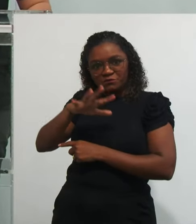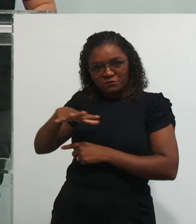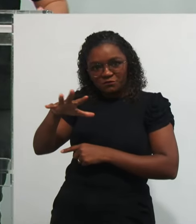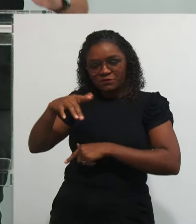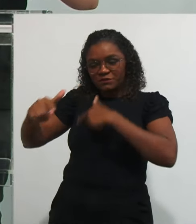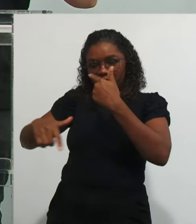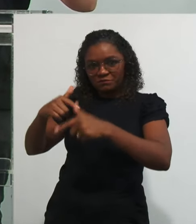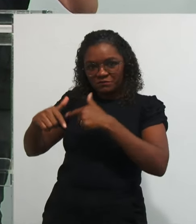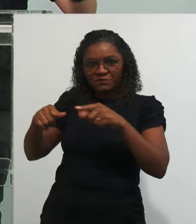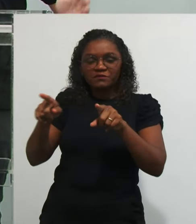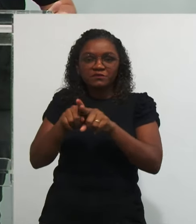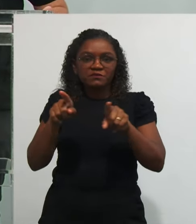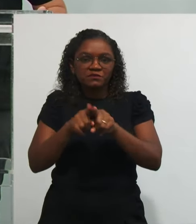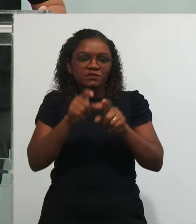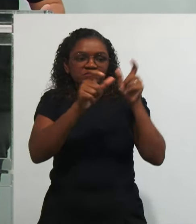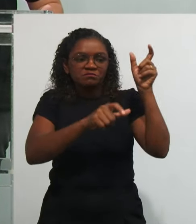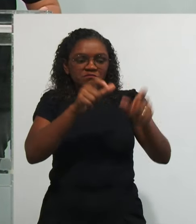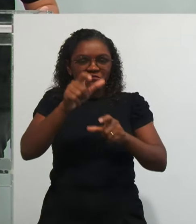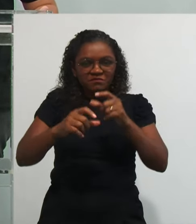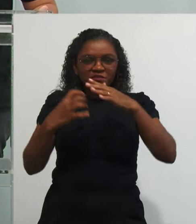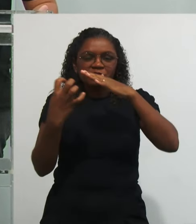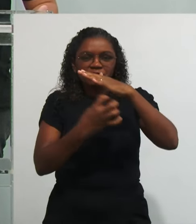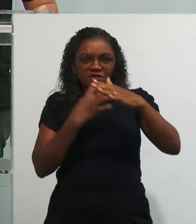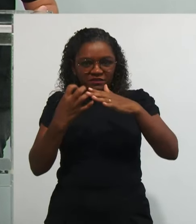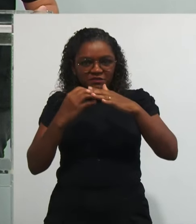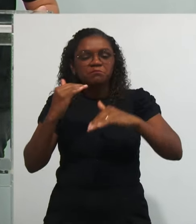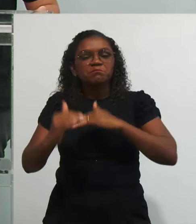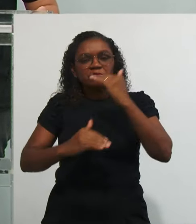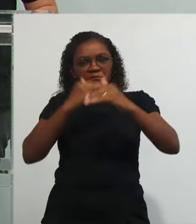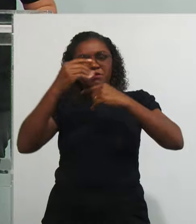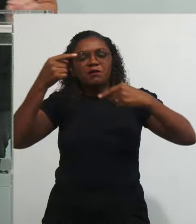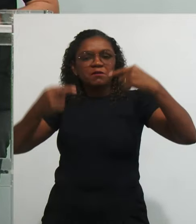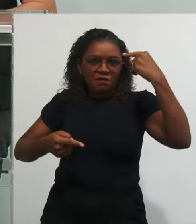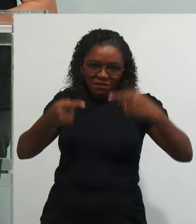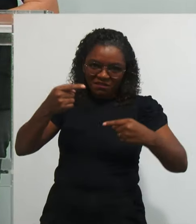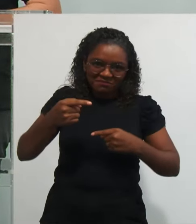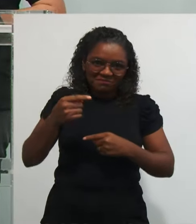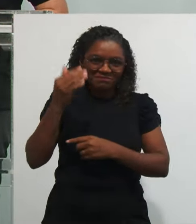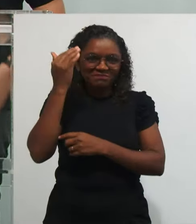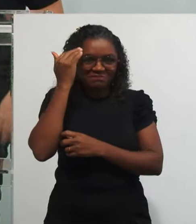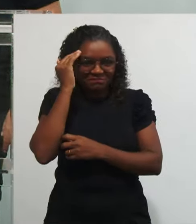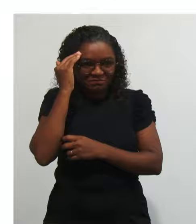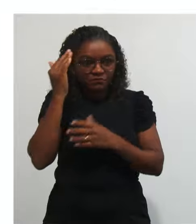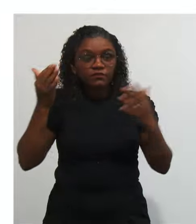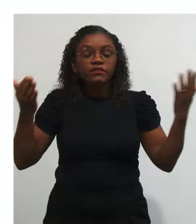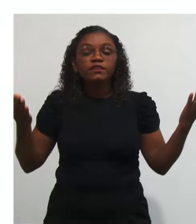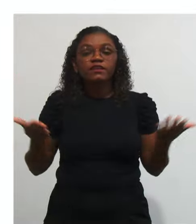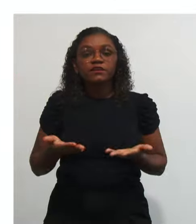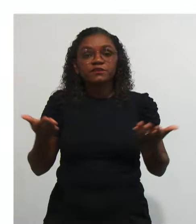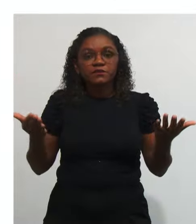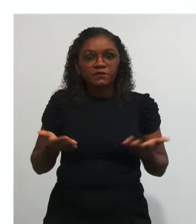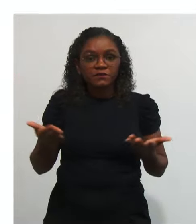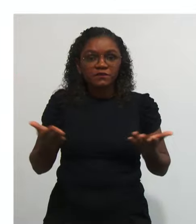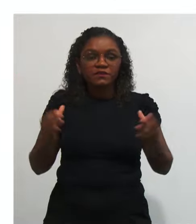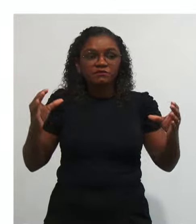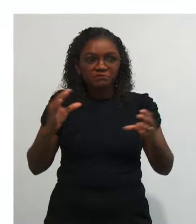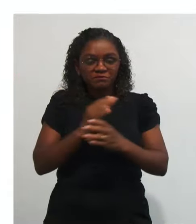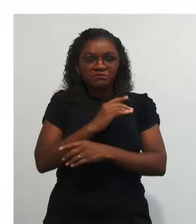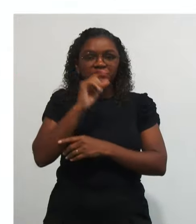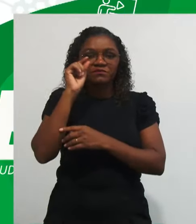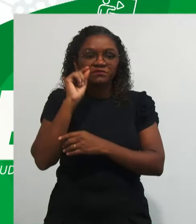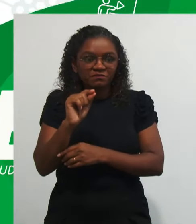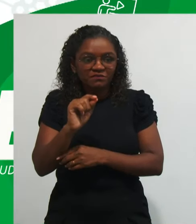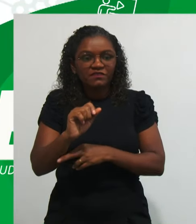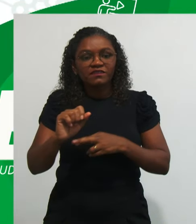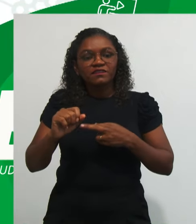proporcionar inúmeras vantagens aí para nós pra nossa sociedade Ok E aí com isso nós concluímos a nossa